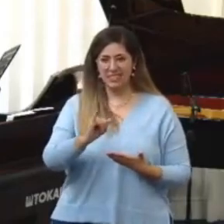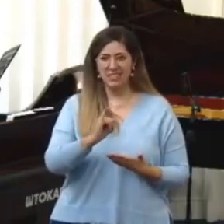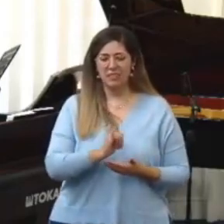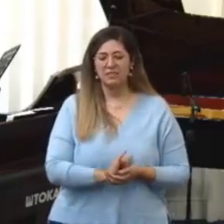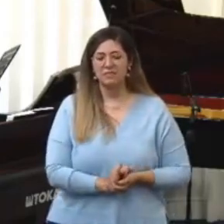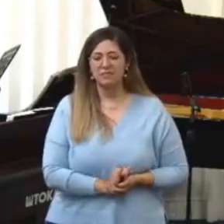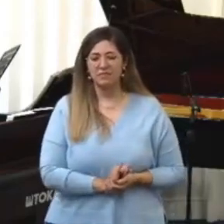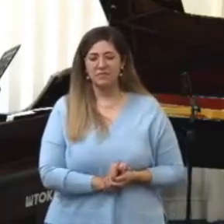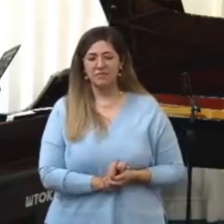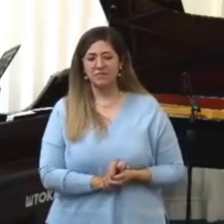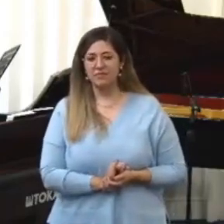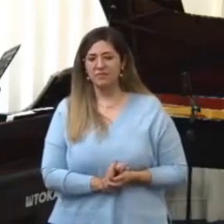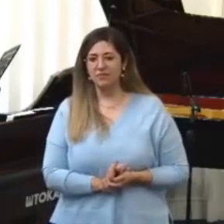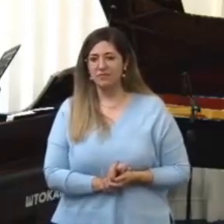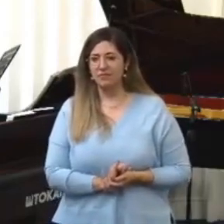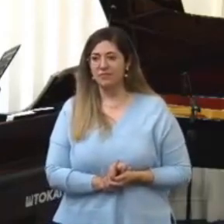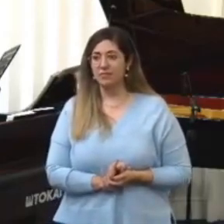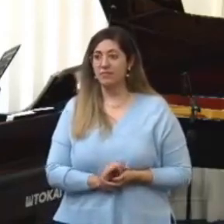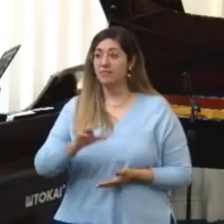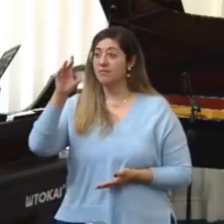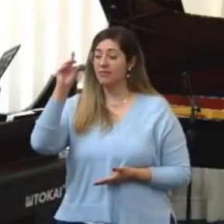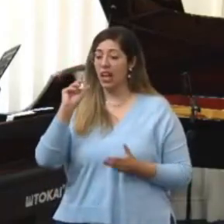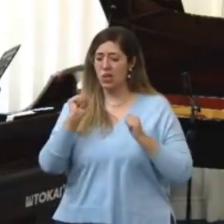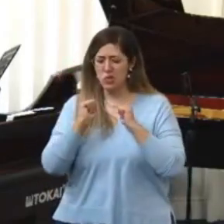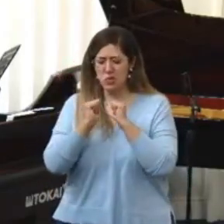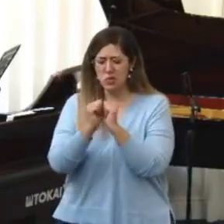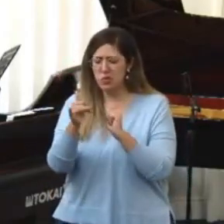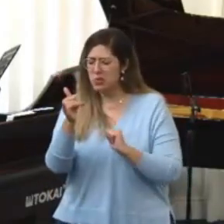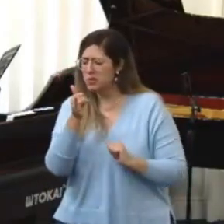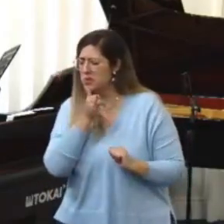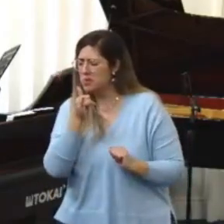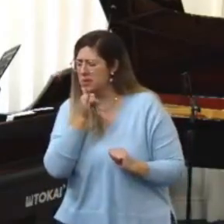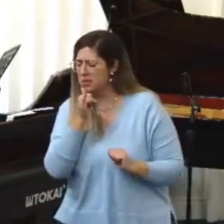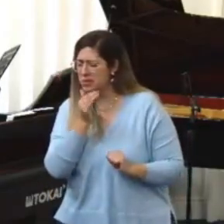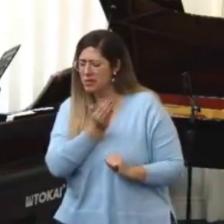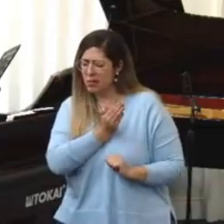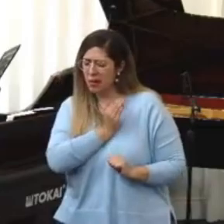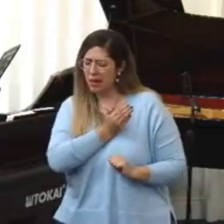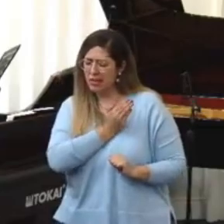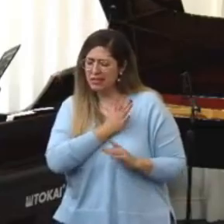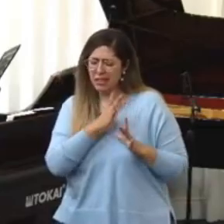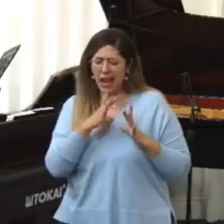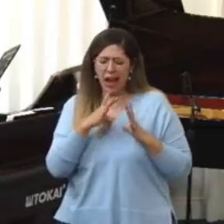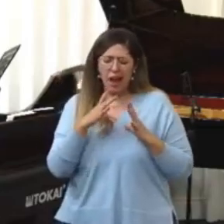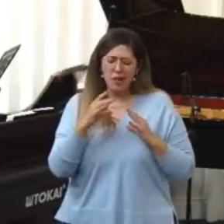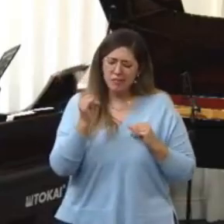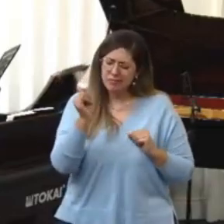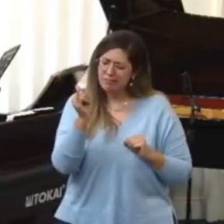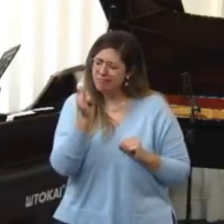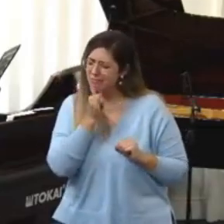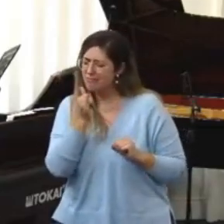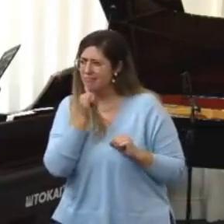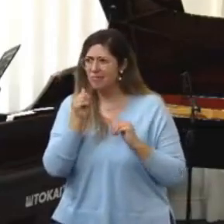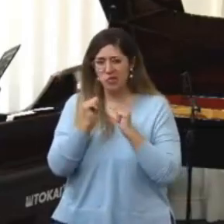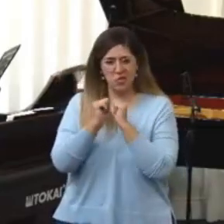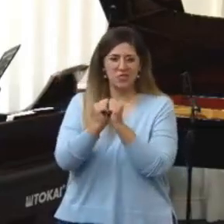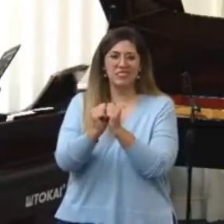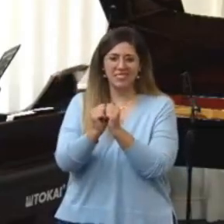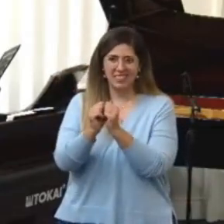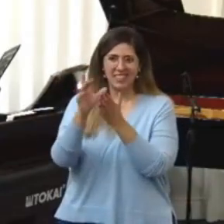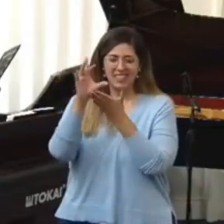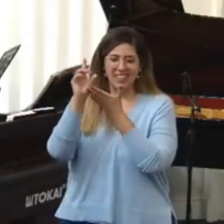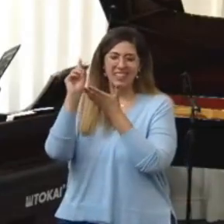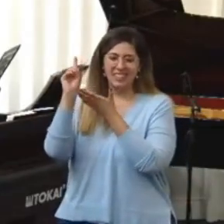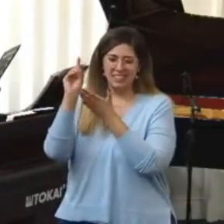usando a expressão: habito com o contrito e com o abatido de espírito. E